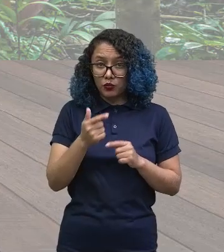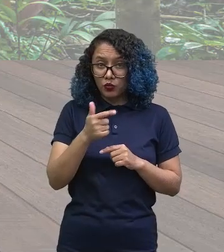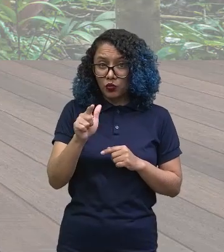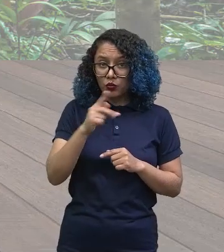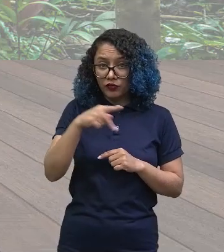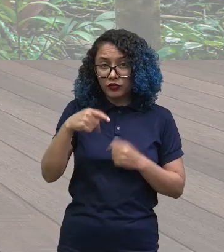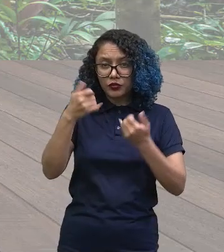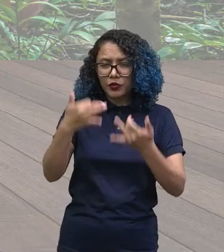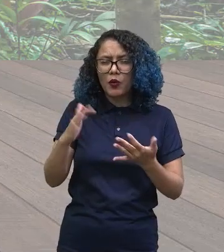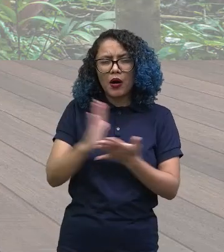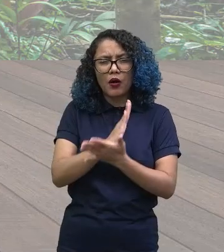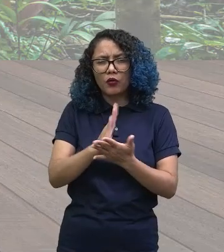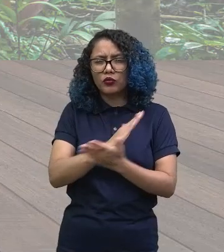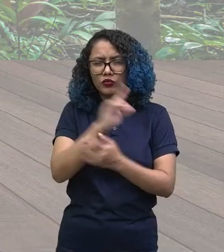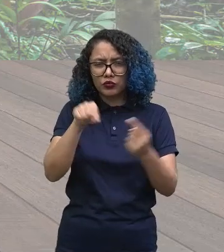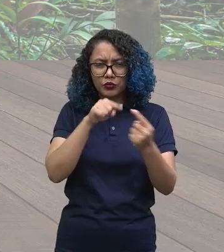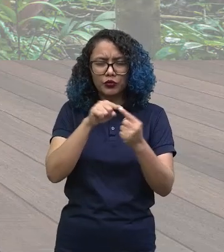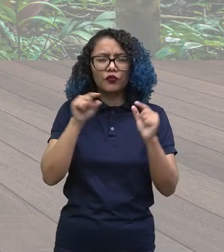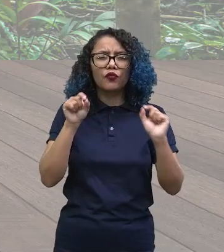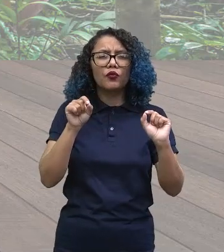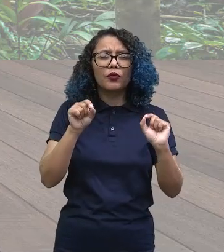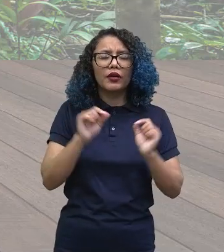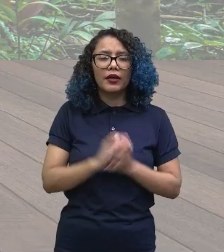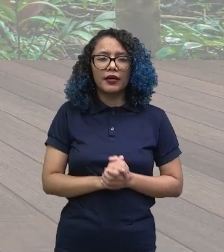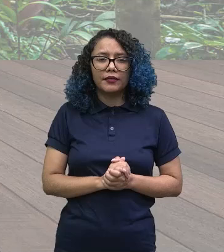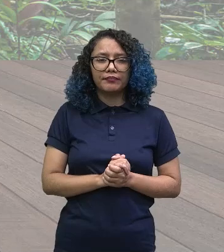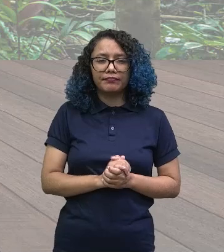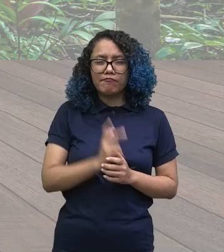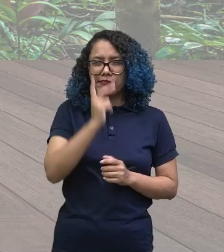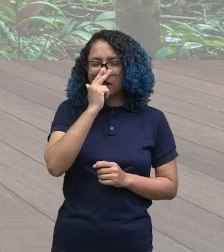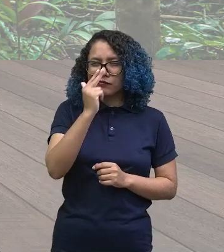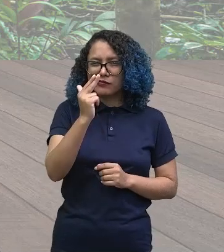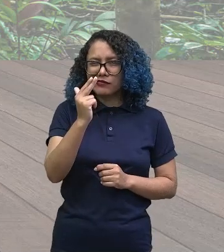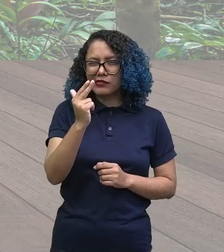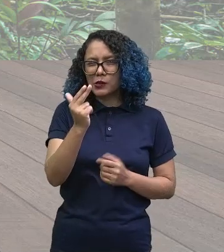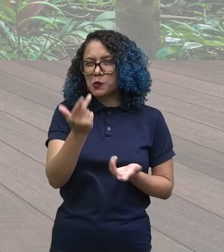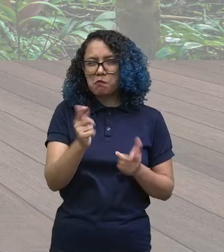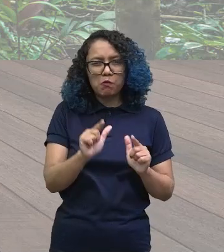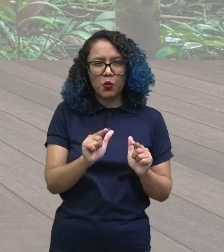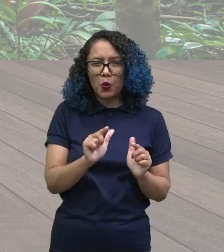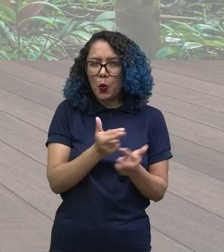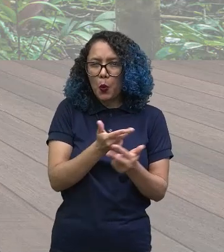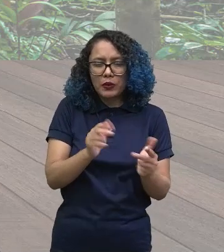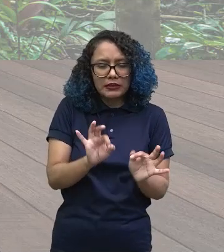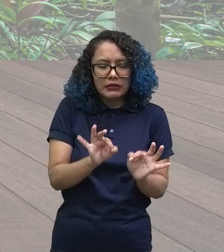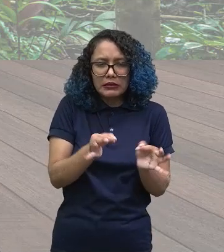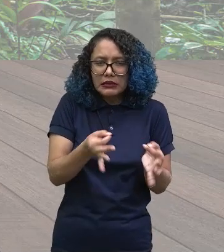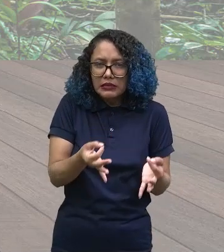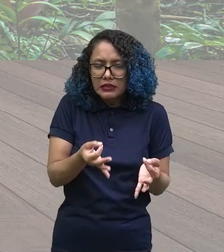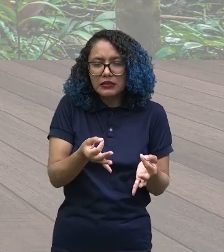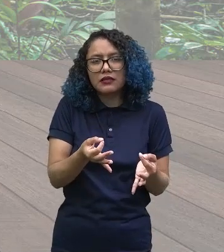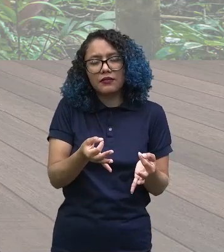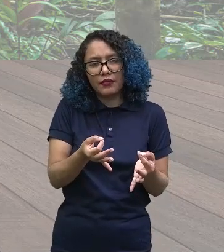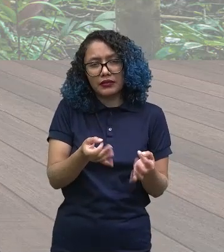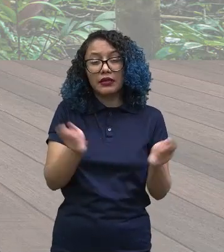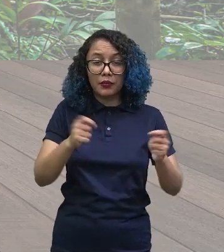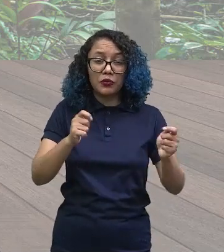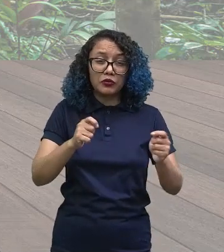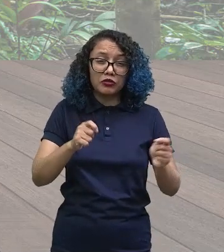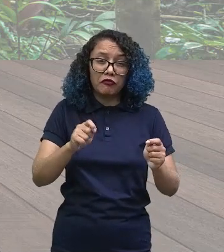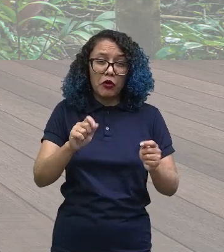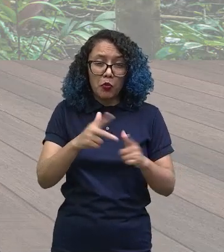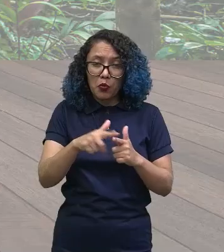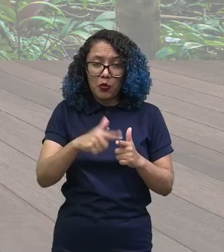desses objetivos, eles são realmente... parecem que coisas pequenas, a partir de coisas pequenas a gente consegue resolver,